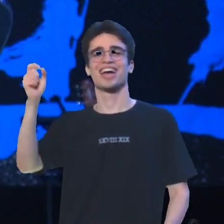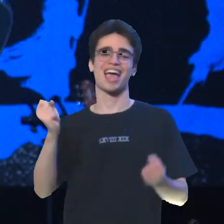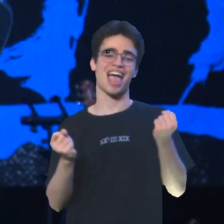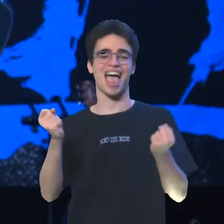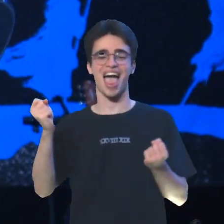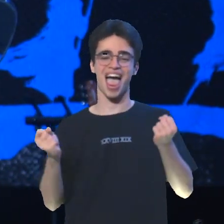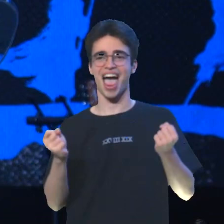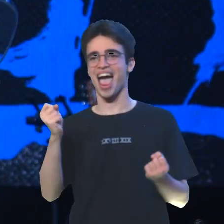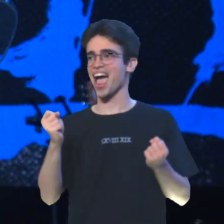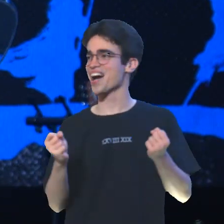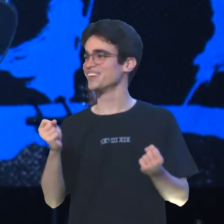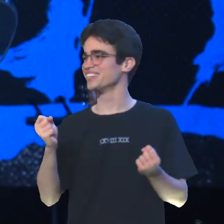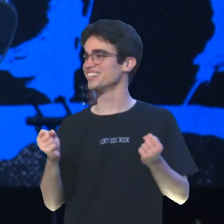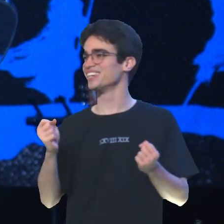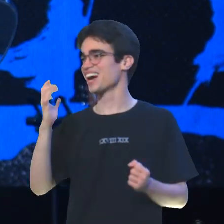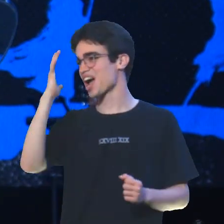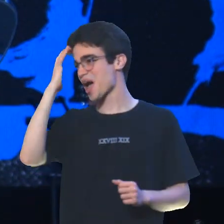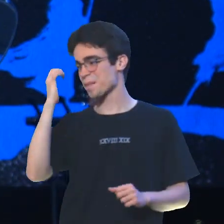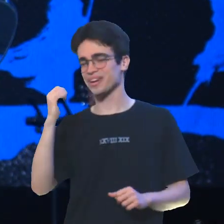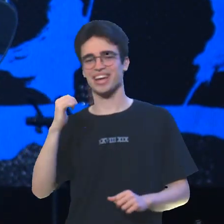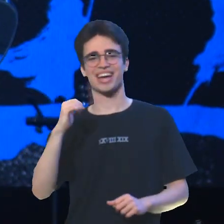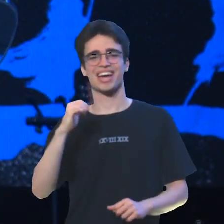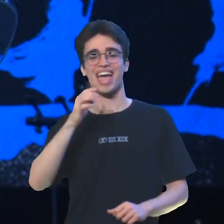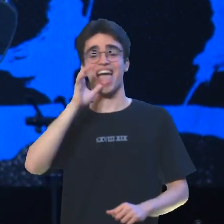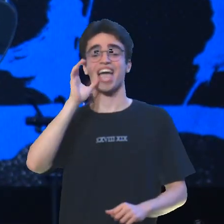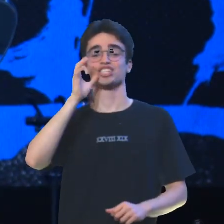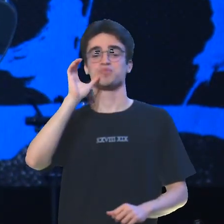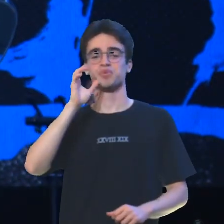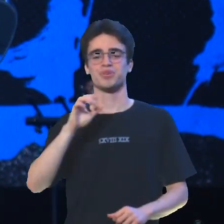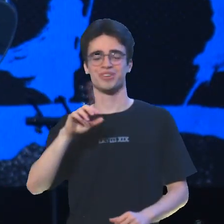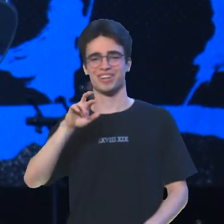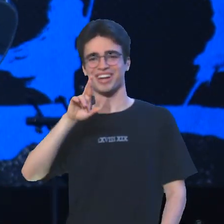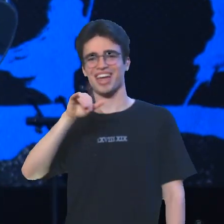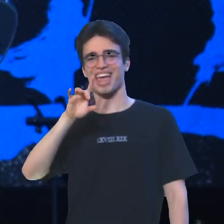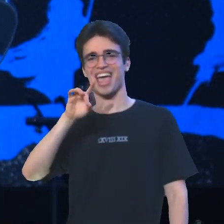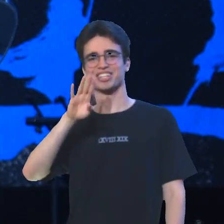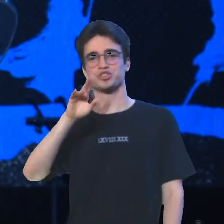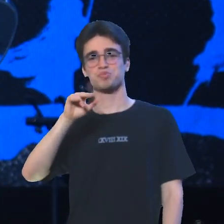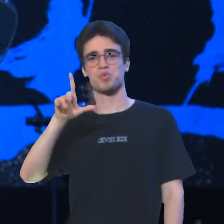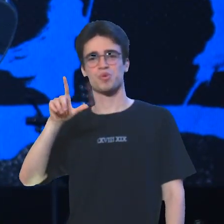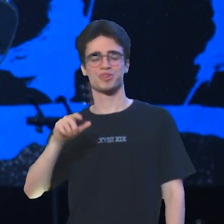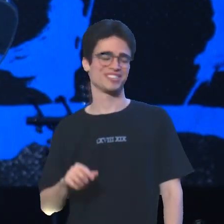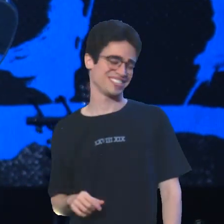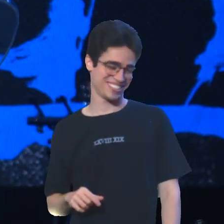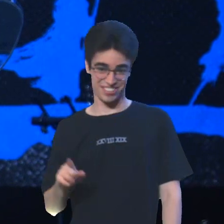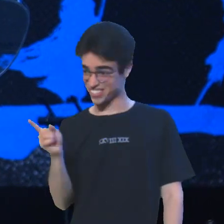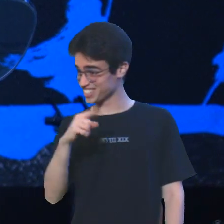amanhã. Né? Para isso vocês estão animados, né?